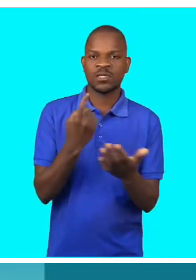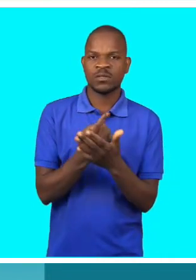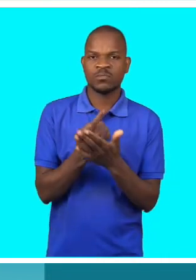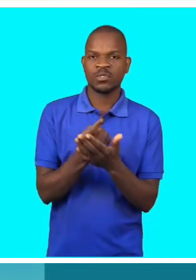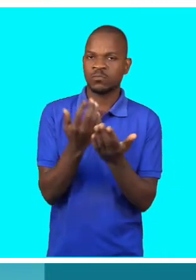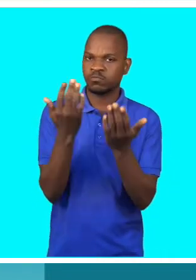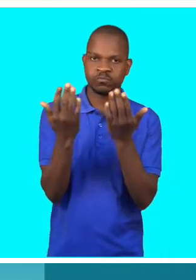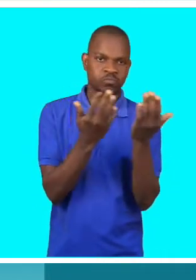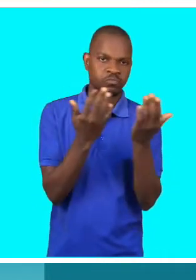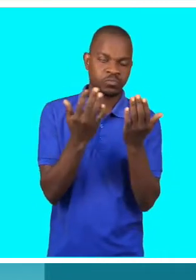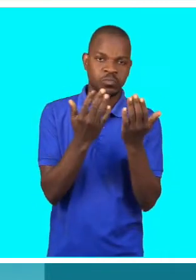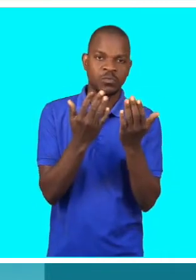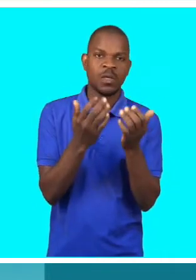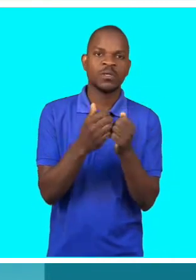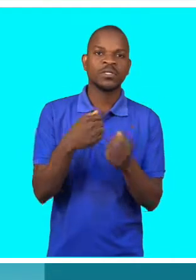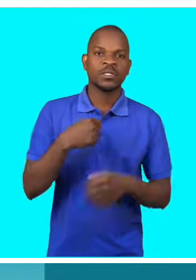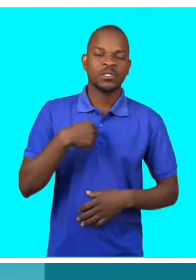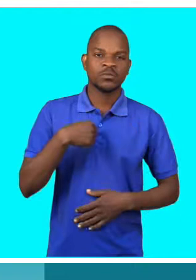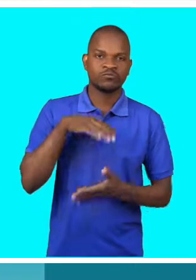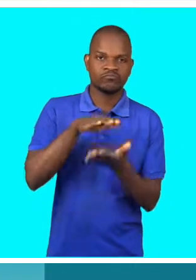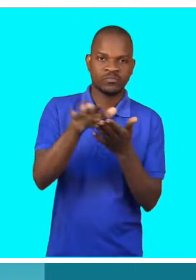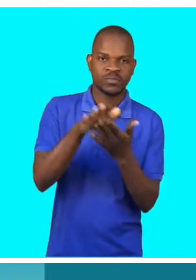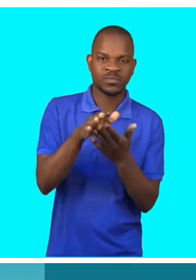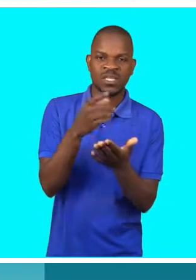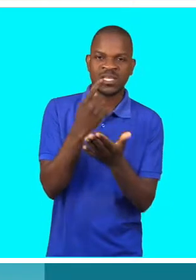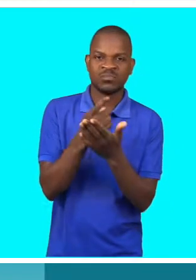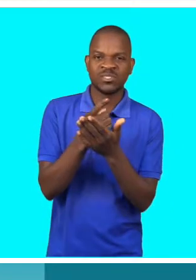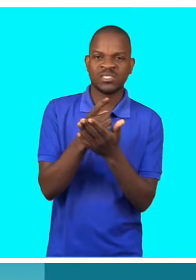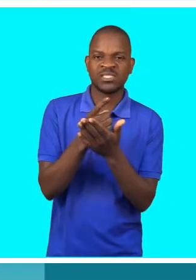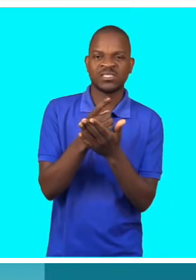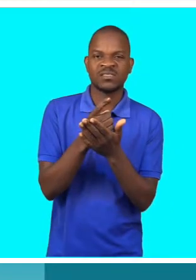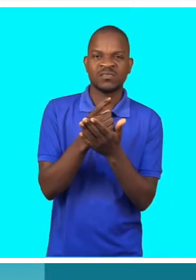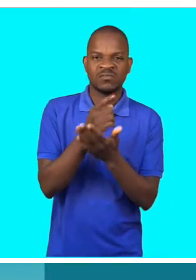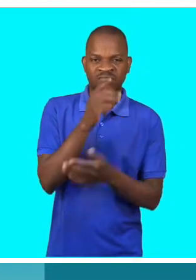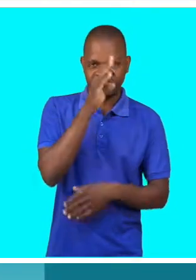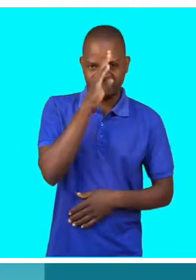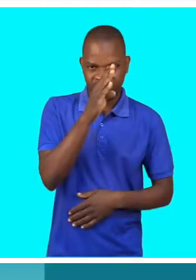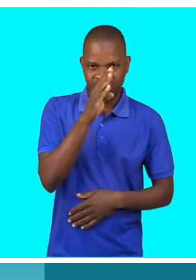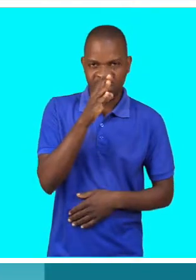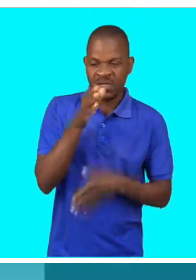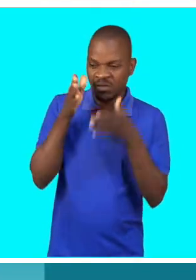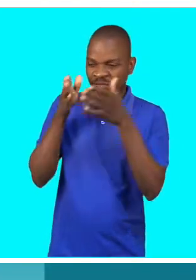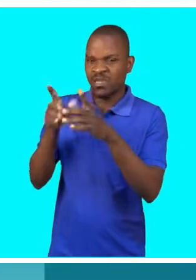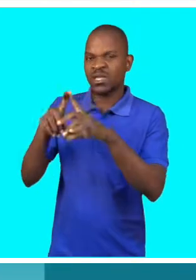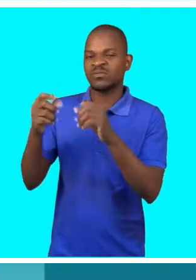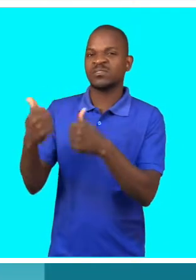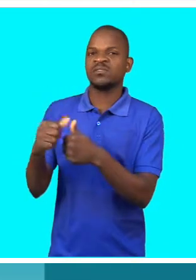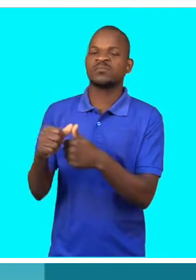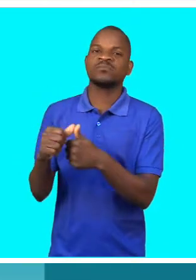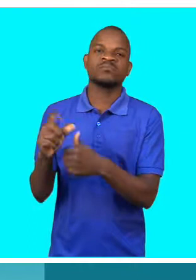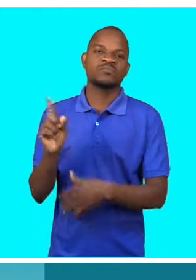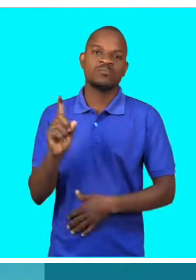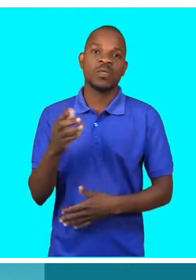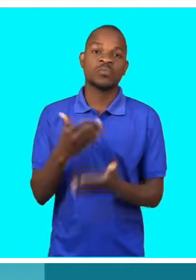prematuro. É bom estudar. Eu aconselho a elas a não se focalizar mais nesse tipo de coisa.